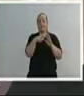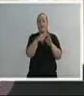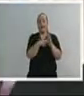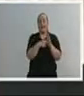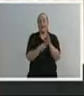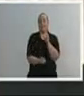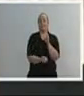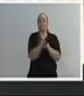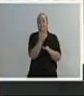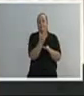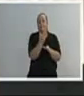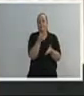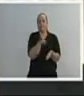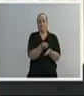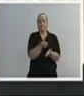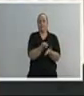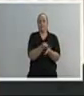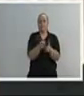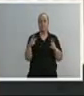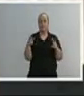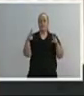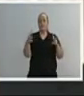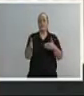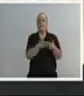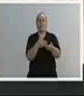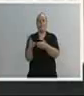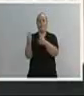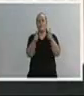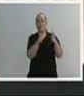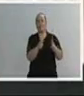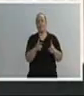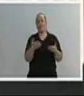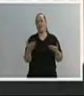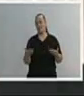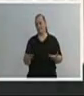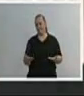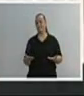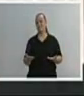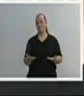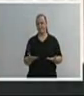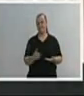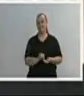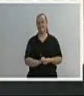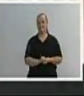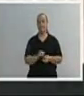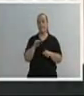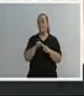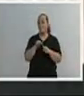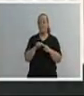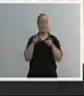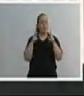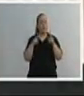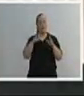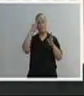Código Nacional obrigatoriamente deve ser seguida pelos pelo órgão municipal aqui. E isso